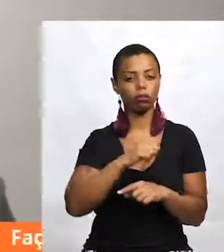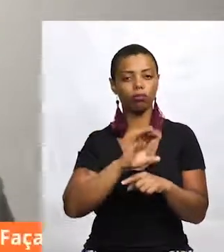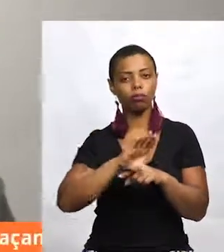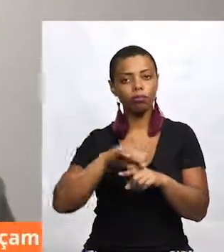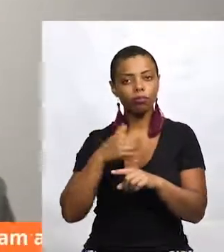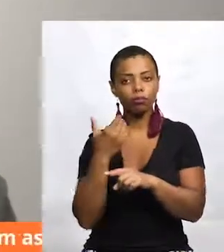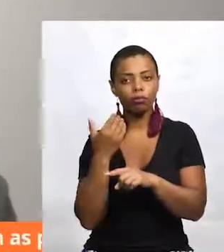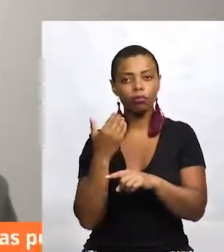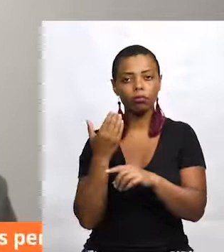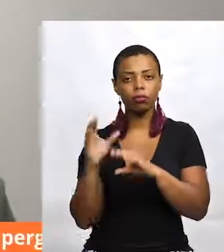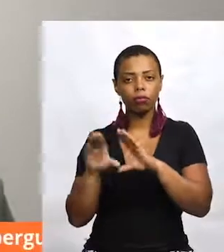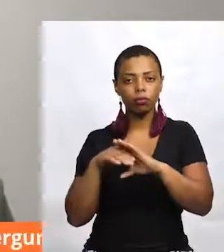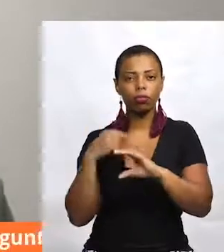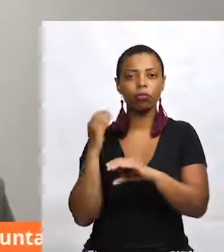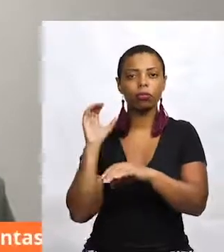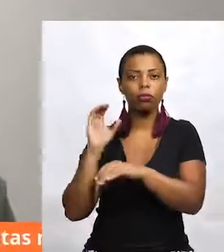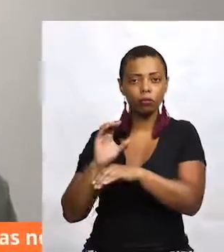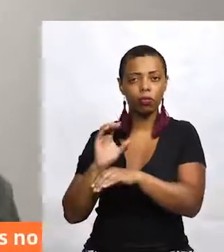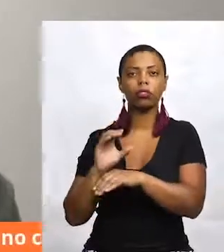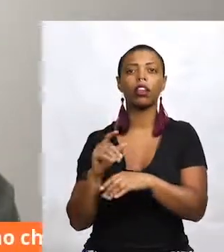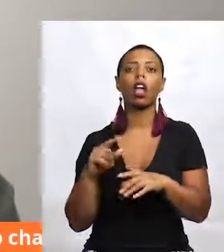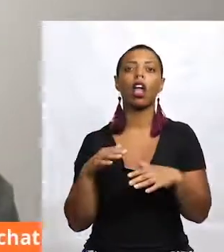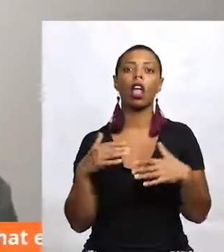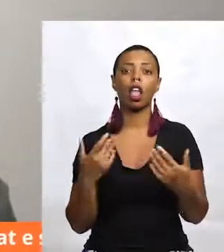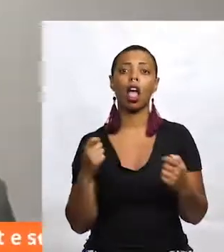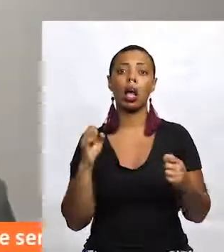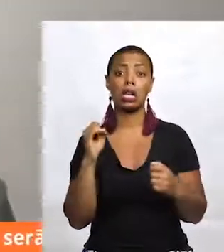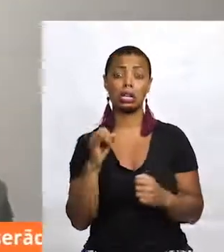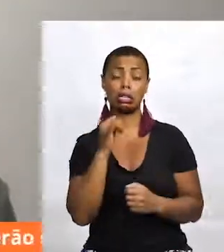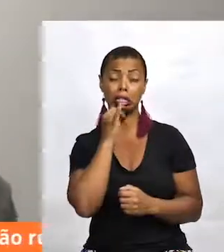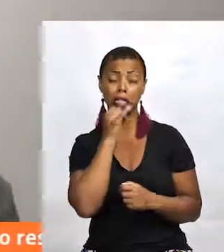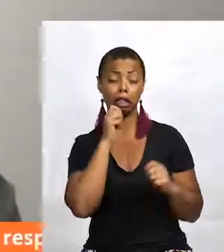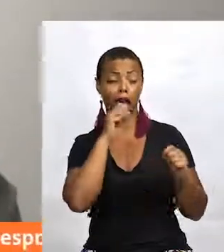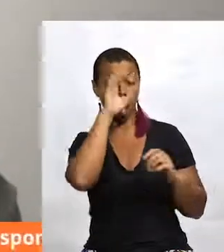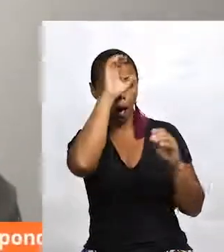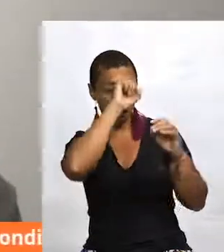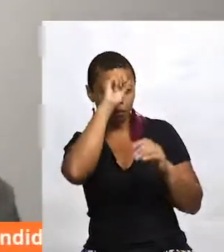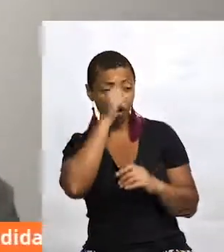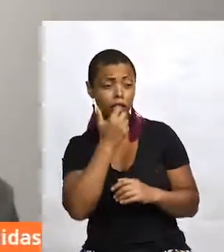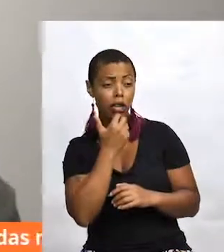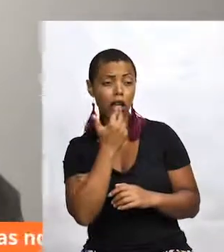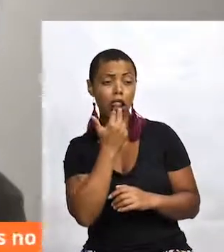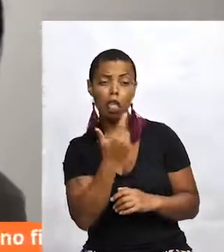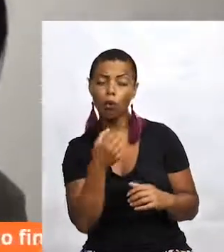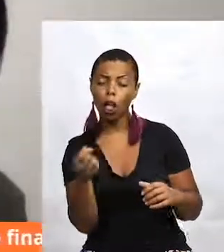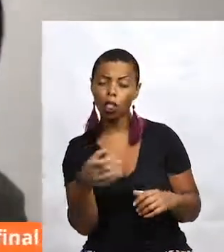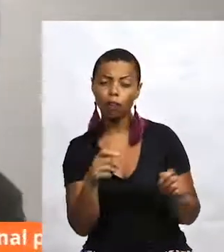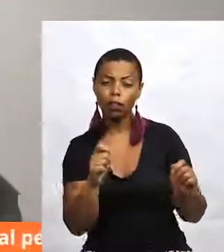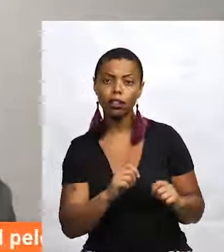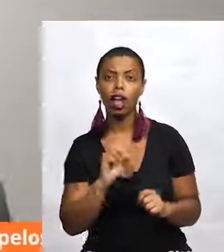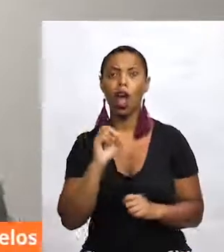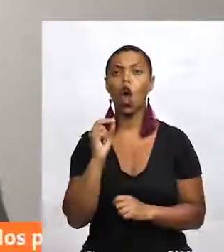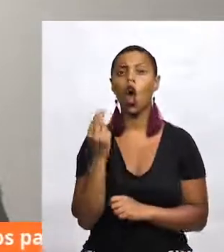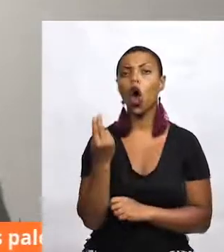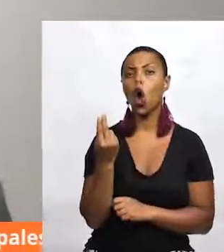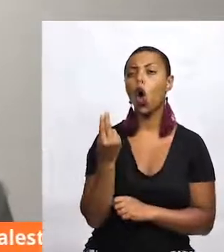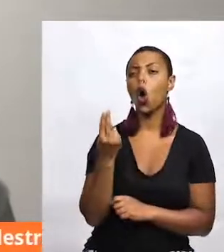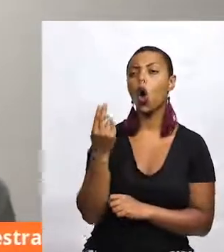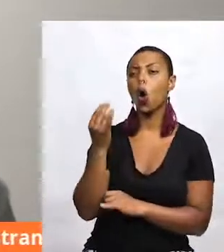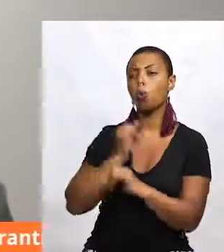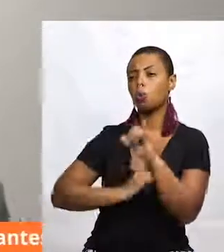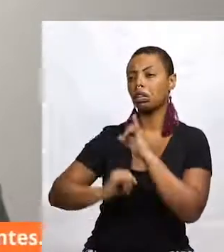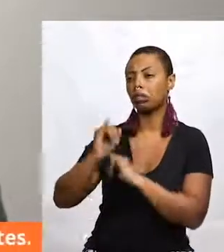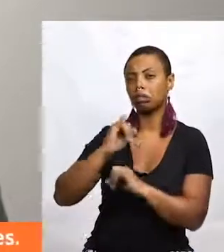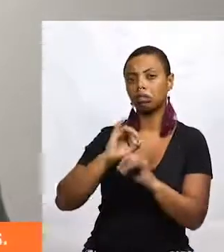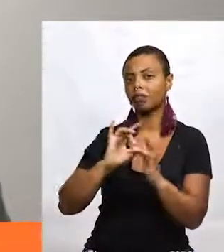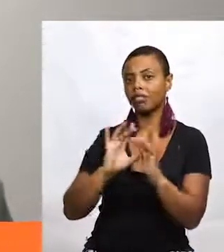perseverante em aprender uma nova língua, você consegue aprender uma nova língua utilizando o YouTube, utilizando a internet como um todo, né? E eu sempre falo